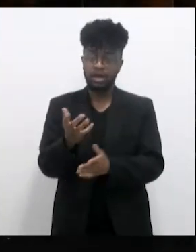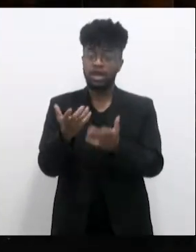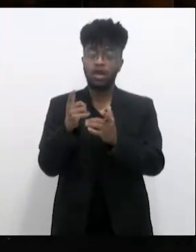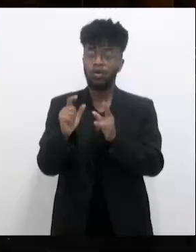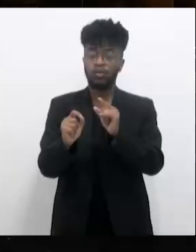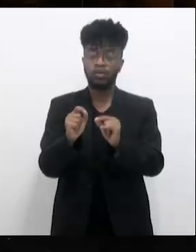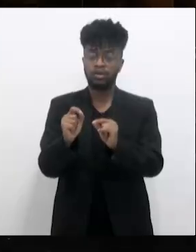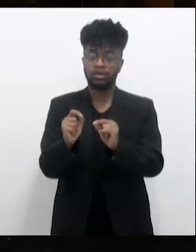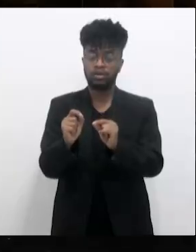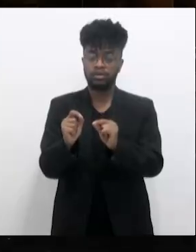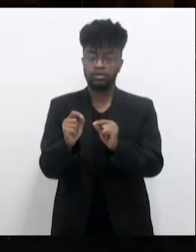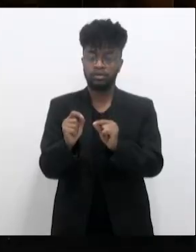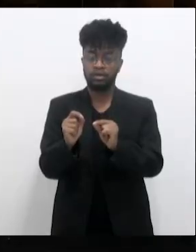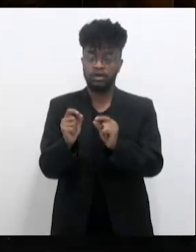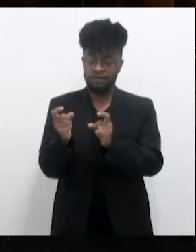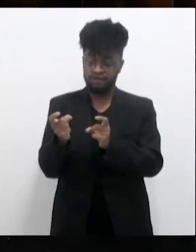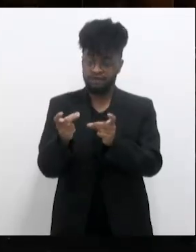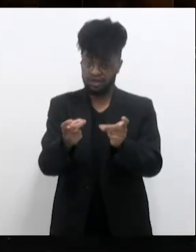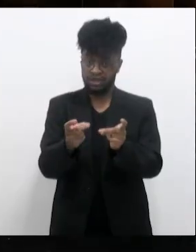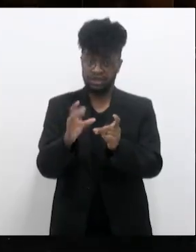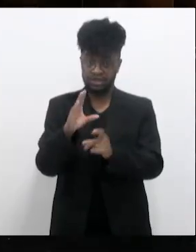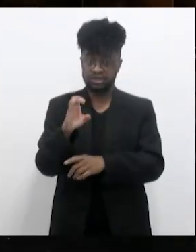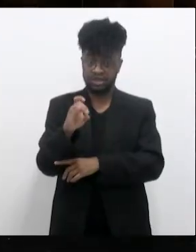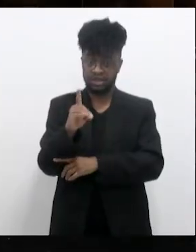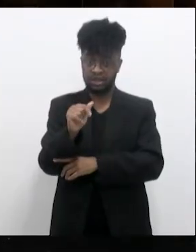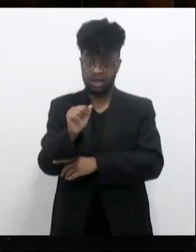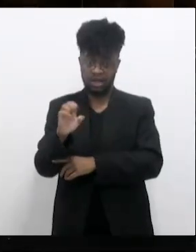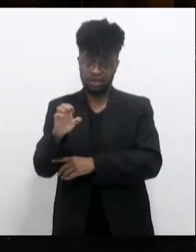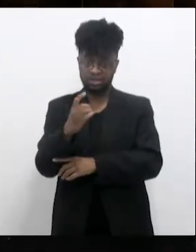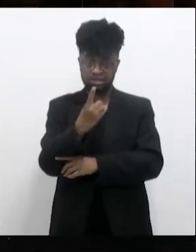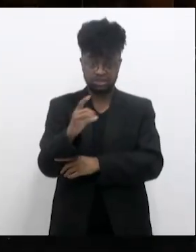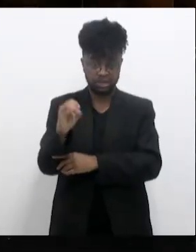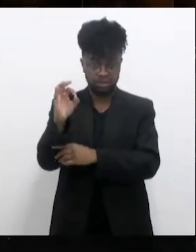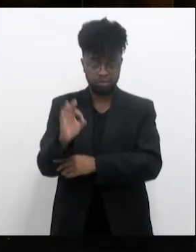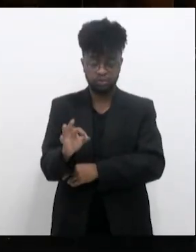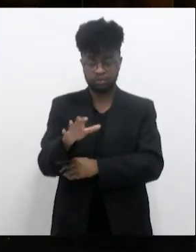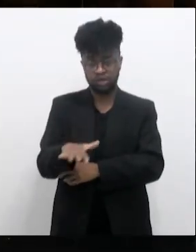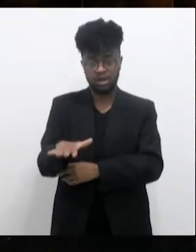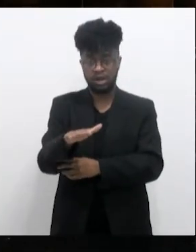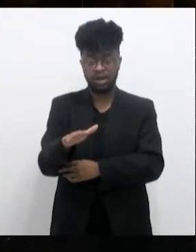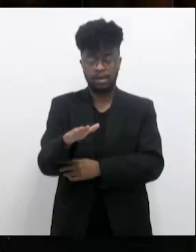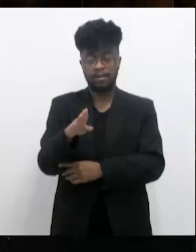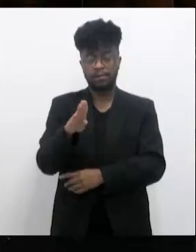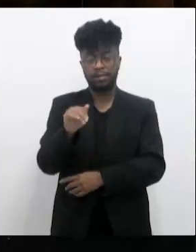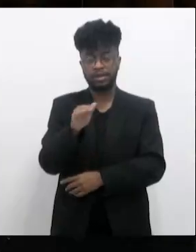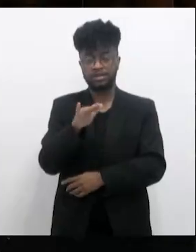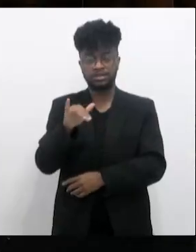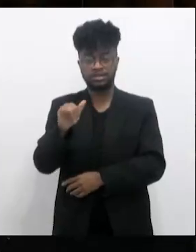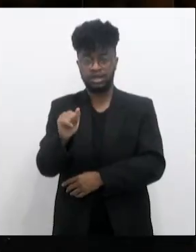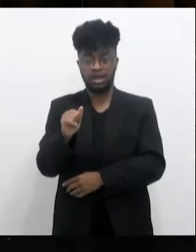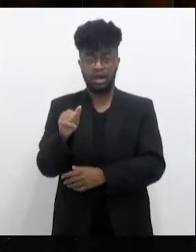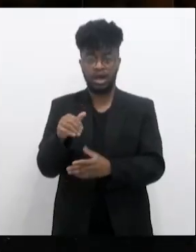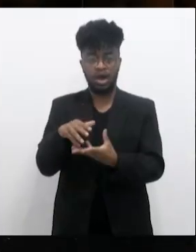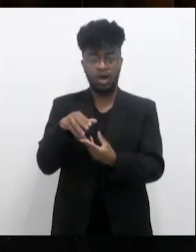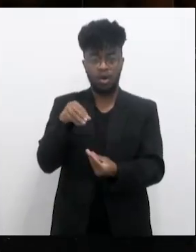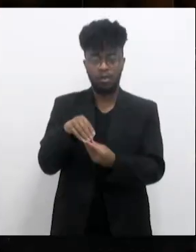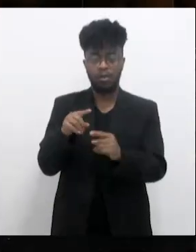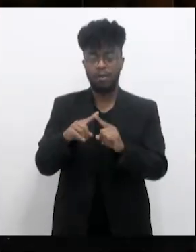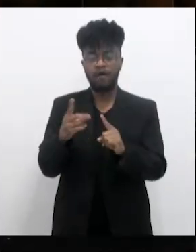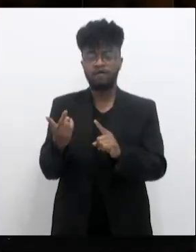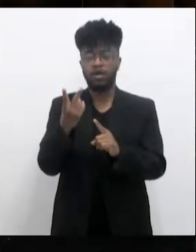vender ela inteira na bacia das almas, com preço muito